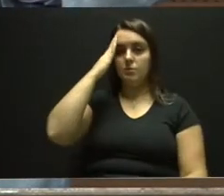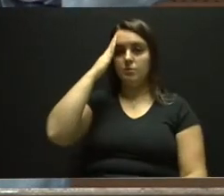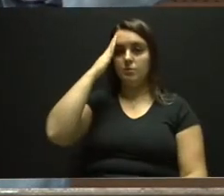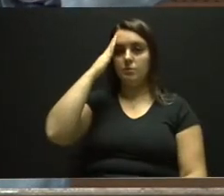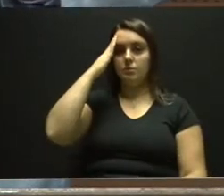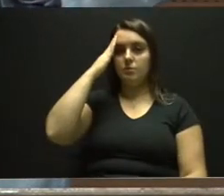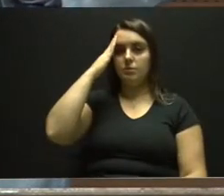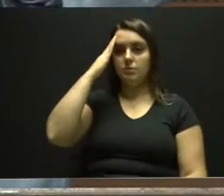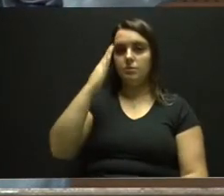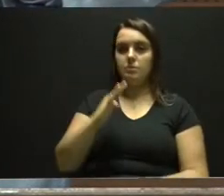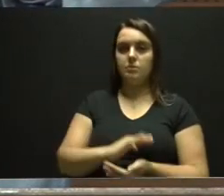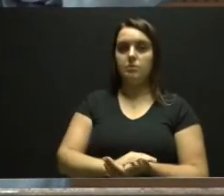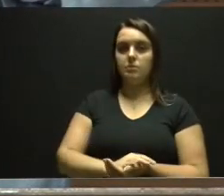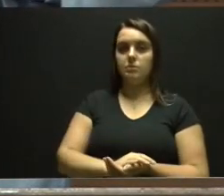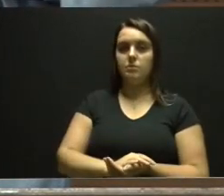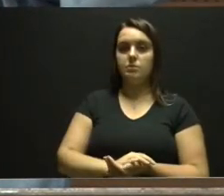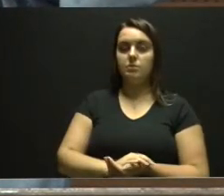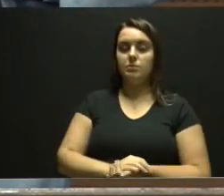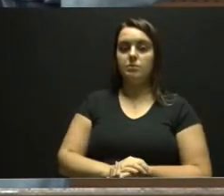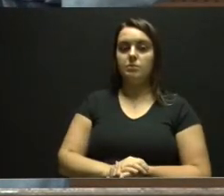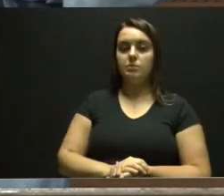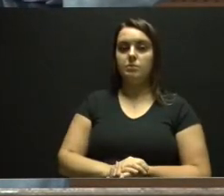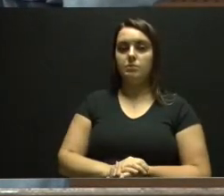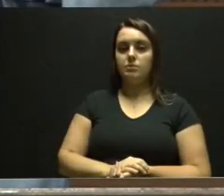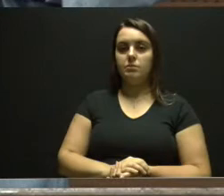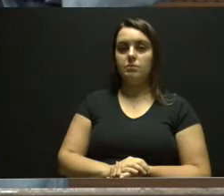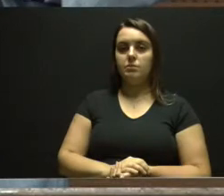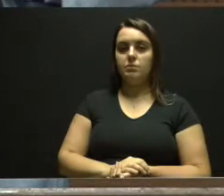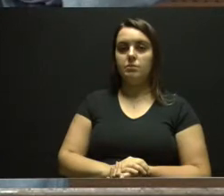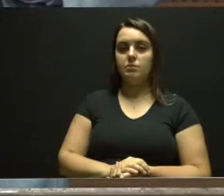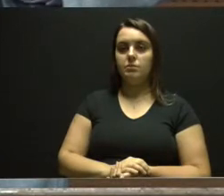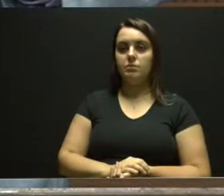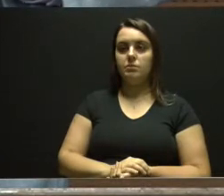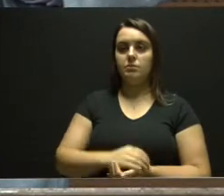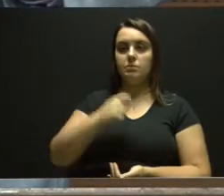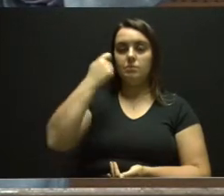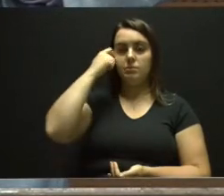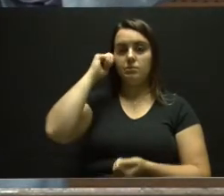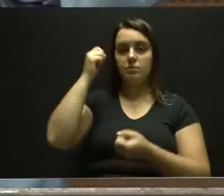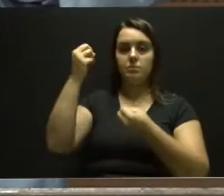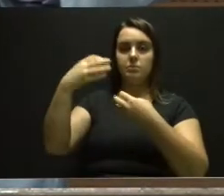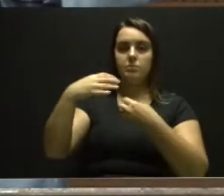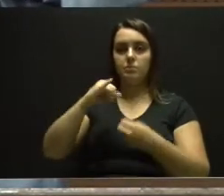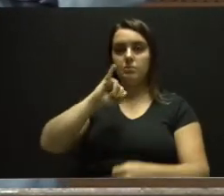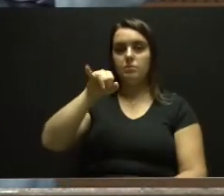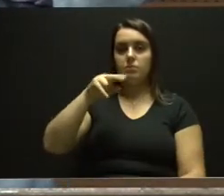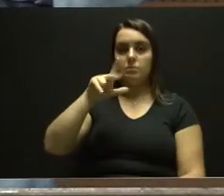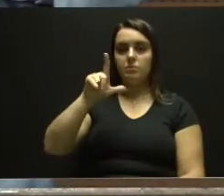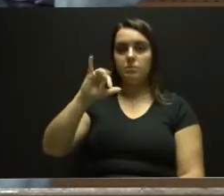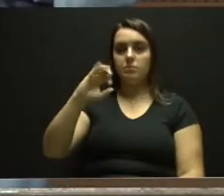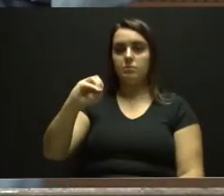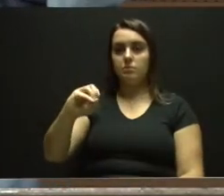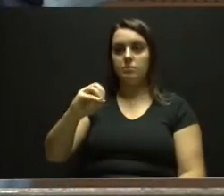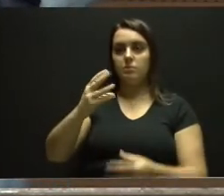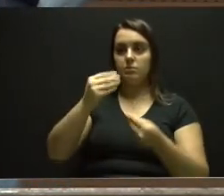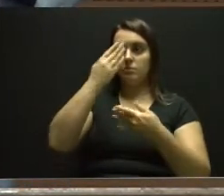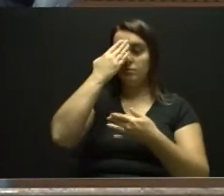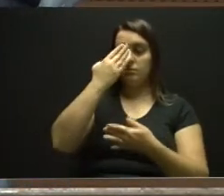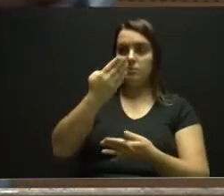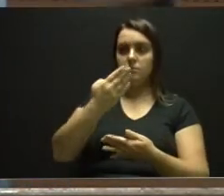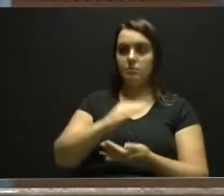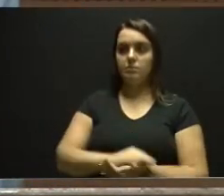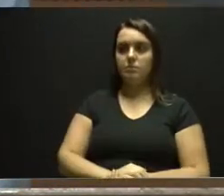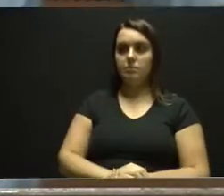étnico racial ou julho que me ensinou muito obrigado julho